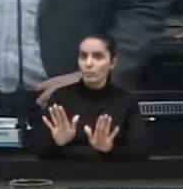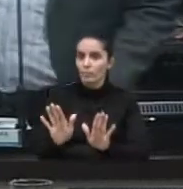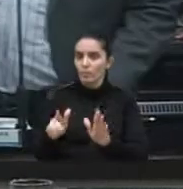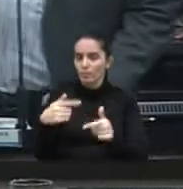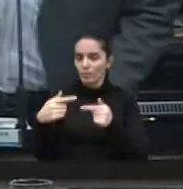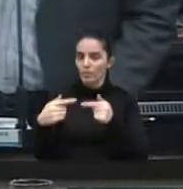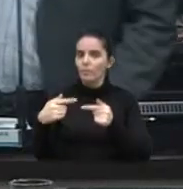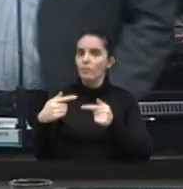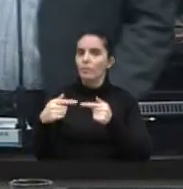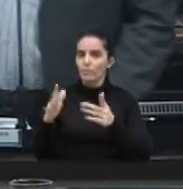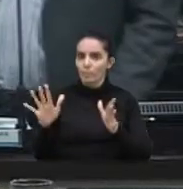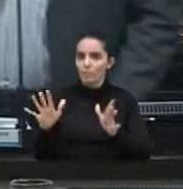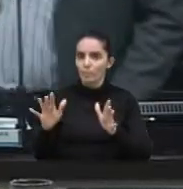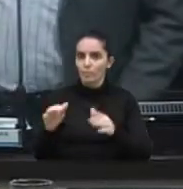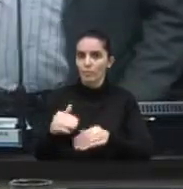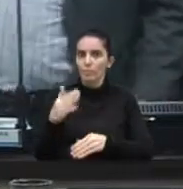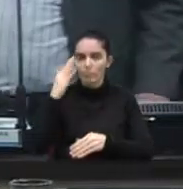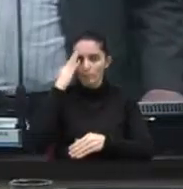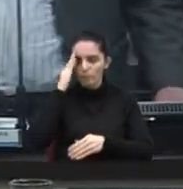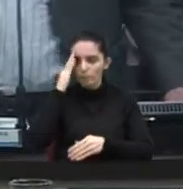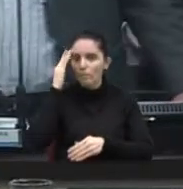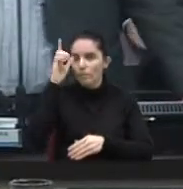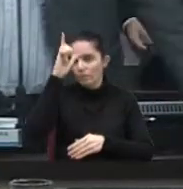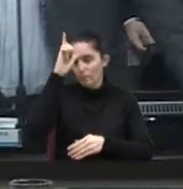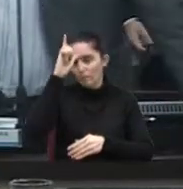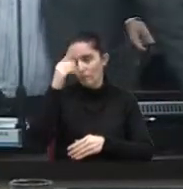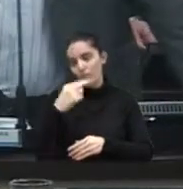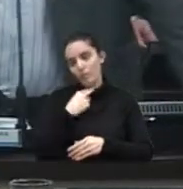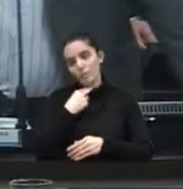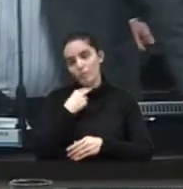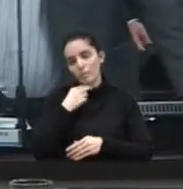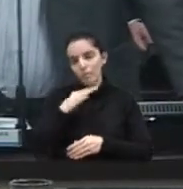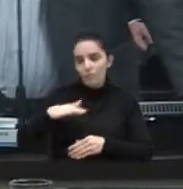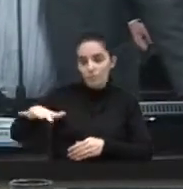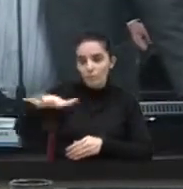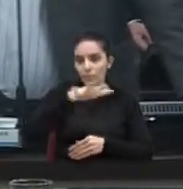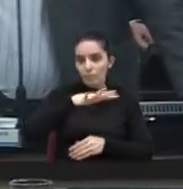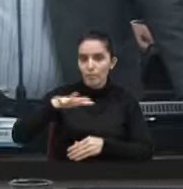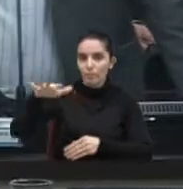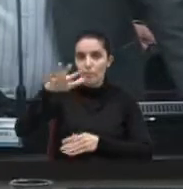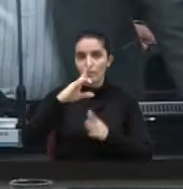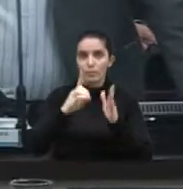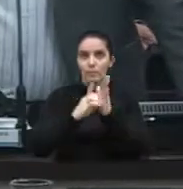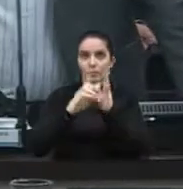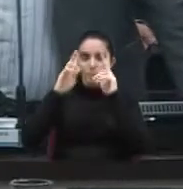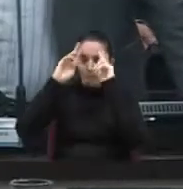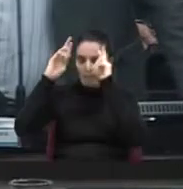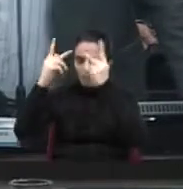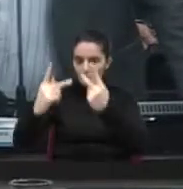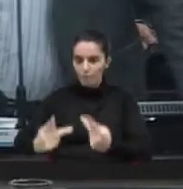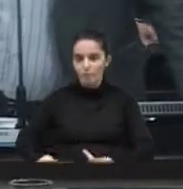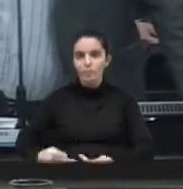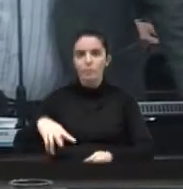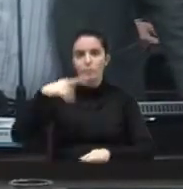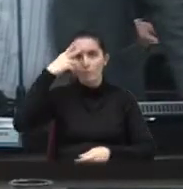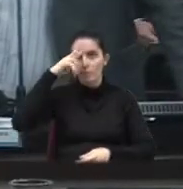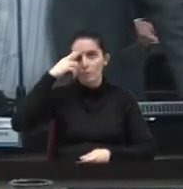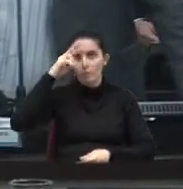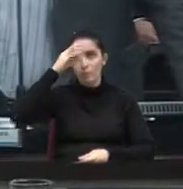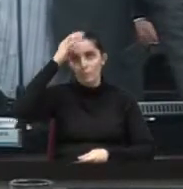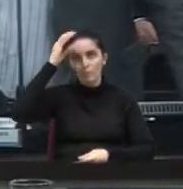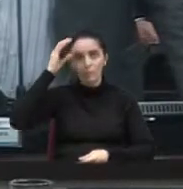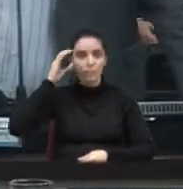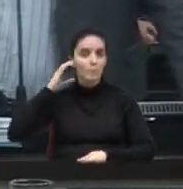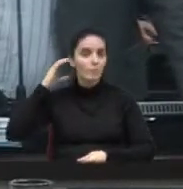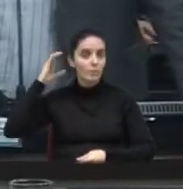debate. Eu entendo o posicionamento do senhor, mas nós não podemos generalizar a situação dos direitos humanos. Lembrando, vereadora,